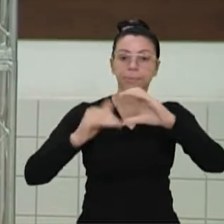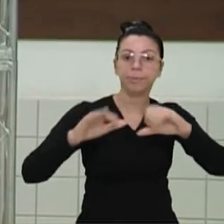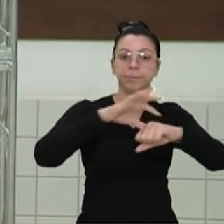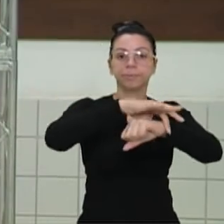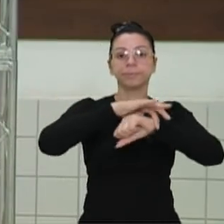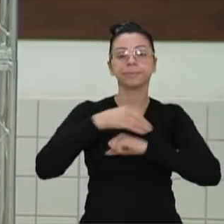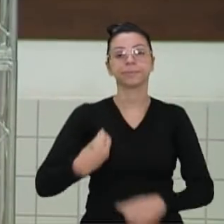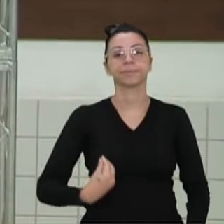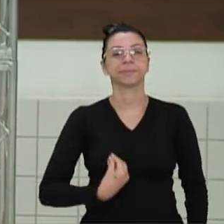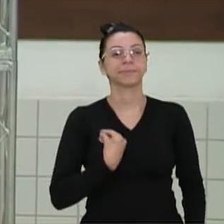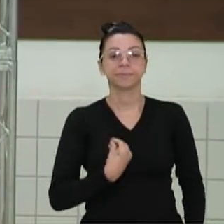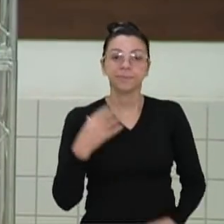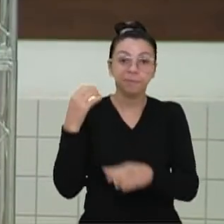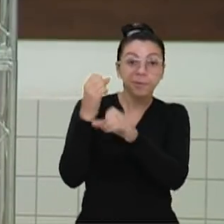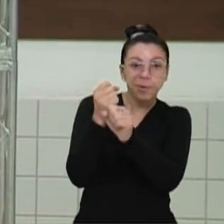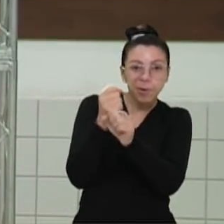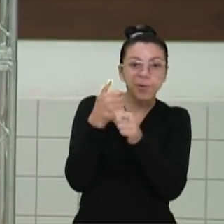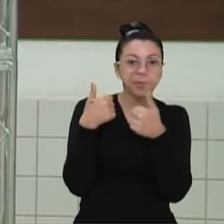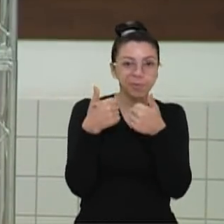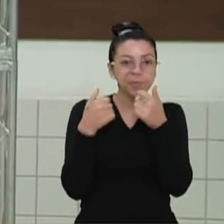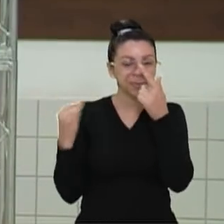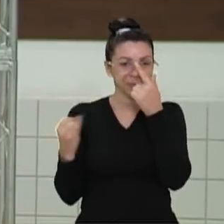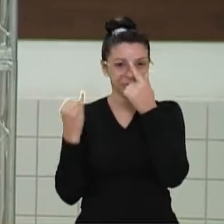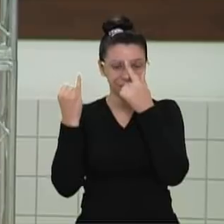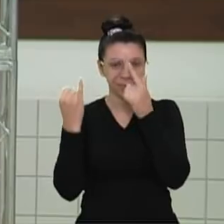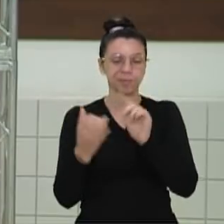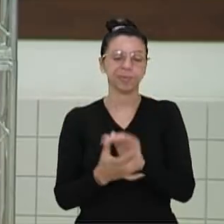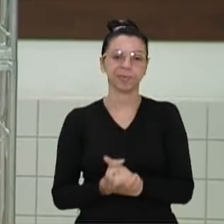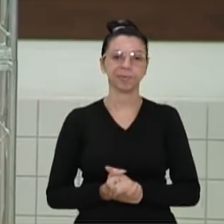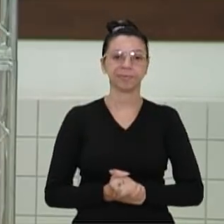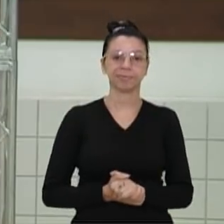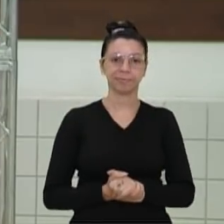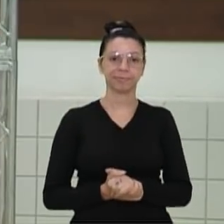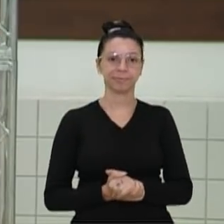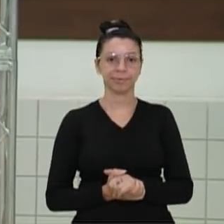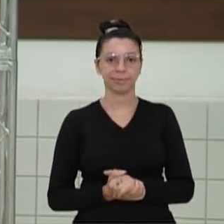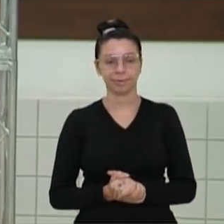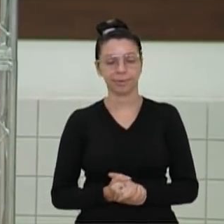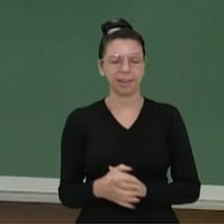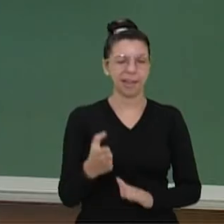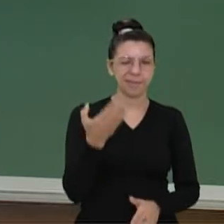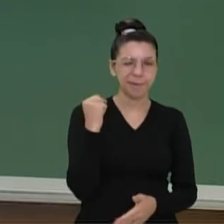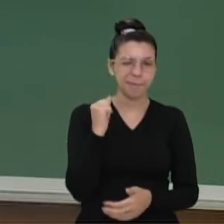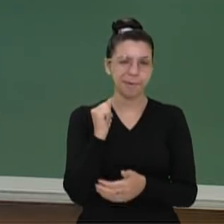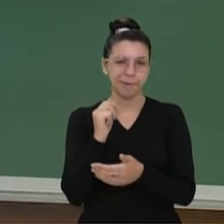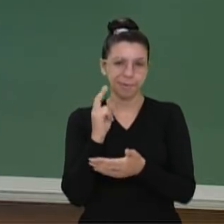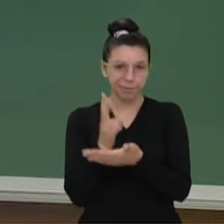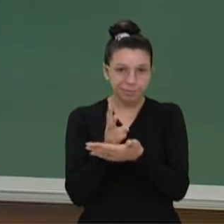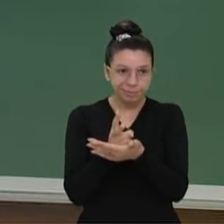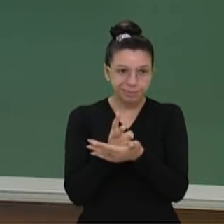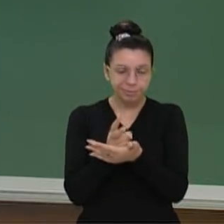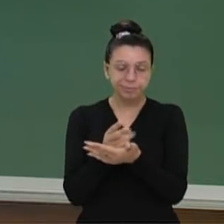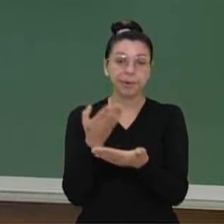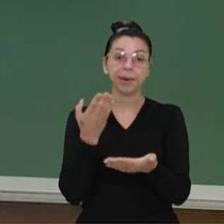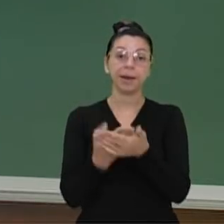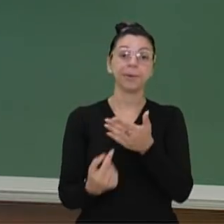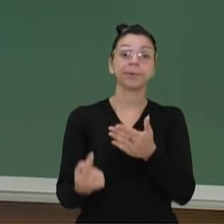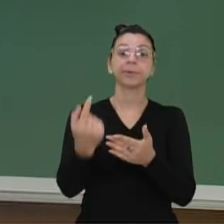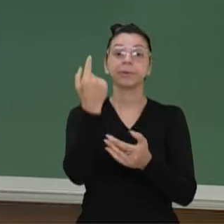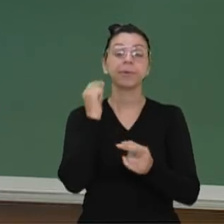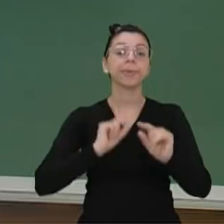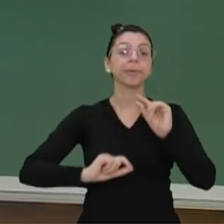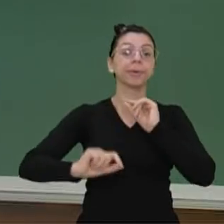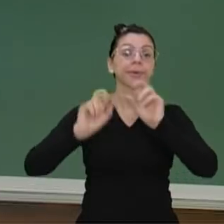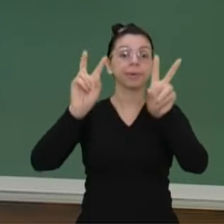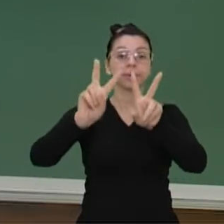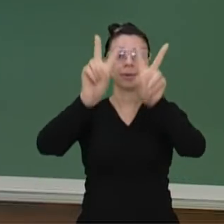hein? Presença, nota, isso é importante. Ok, gente? Vamos lá, seguindo aqui. Na aula anterior a gente